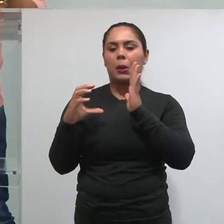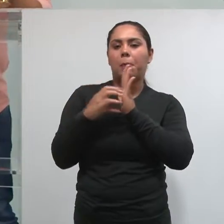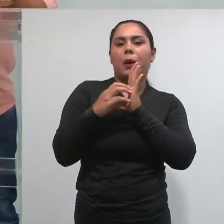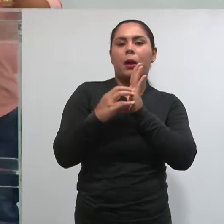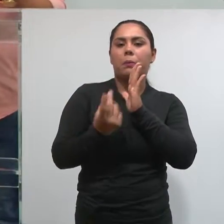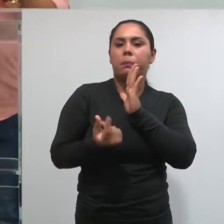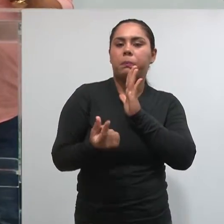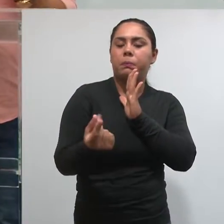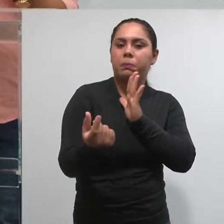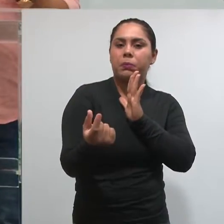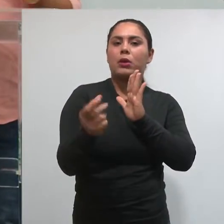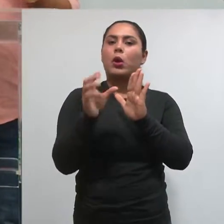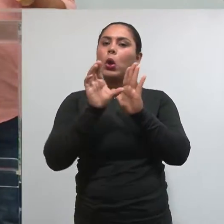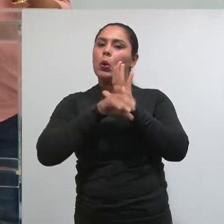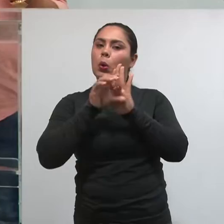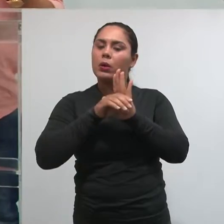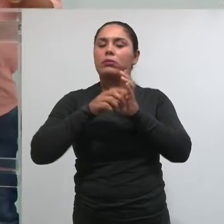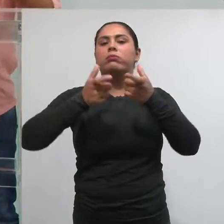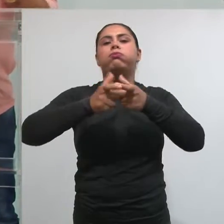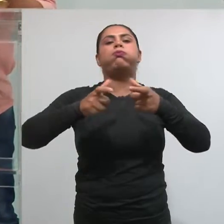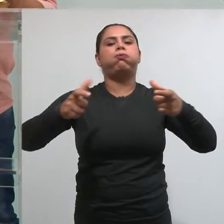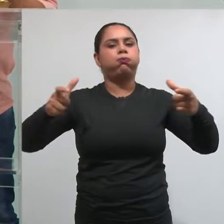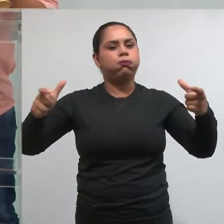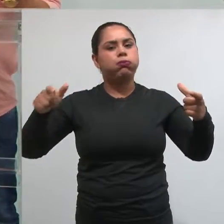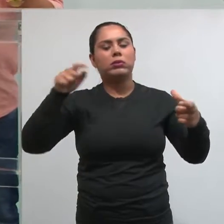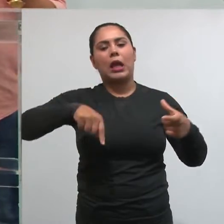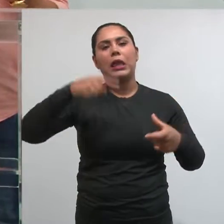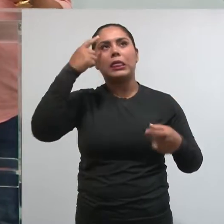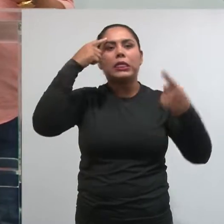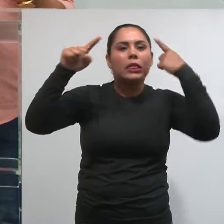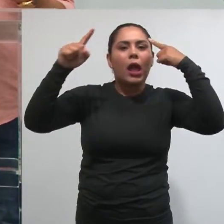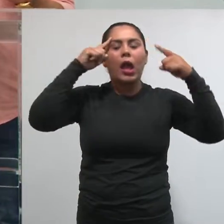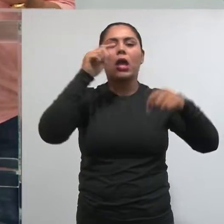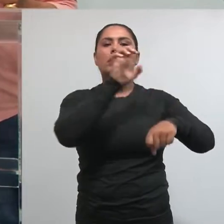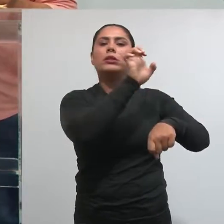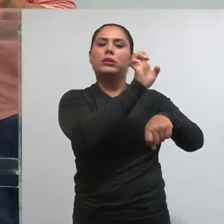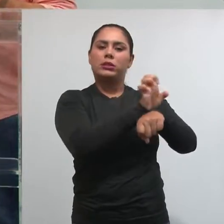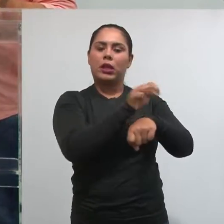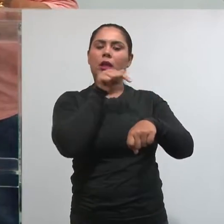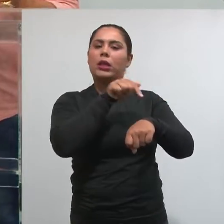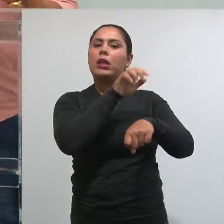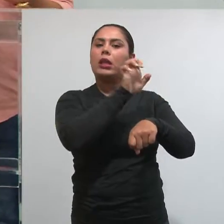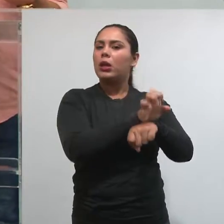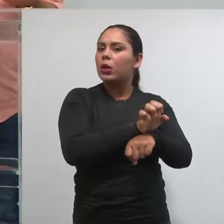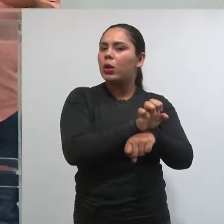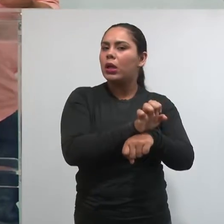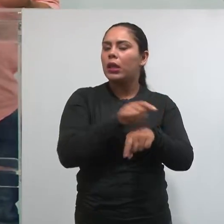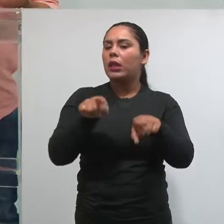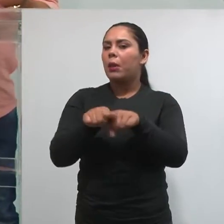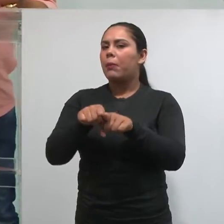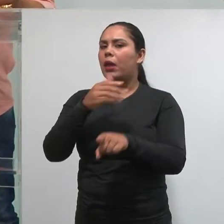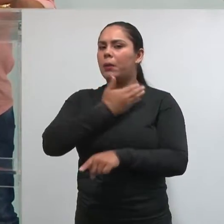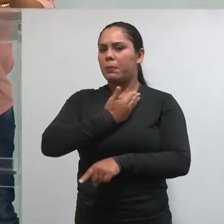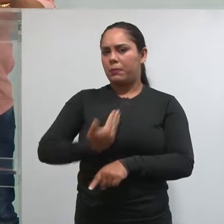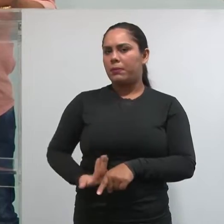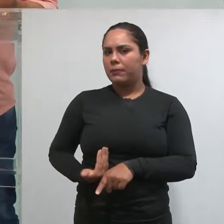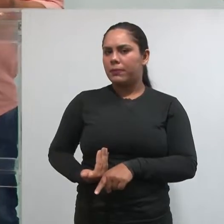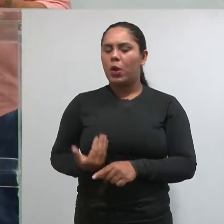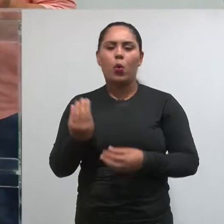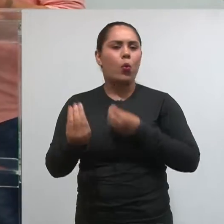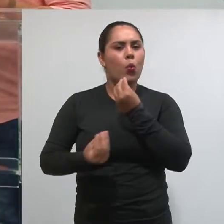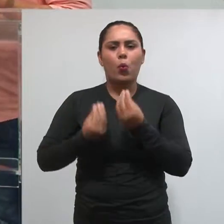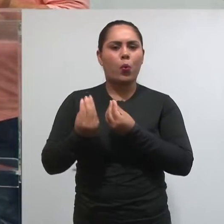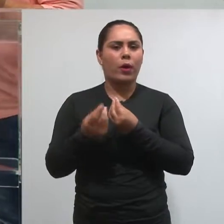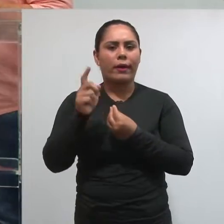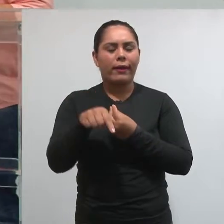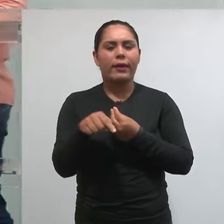políticas públicas, uma concepção um pouco mais ampla da ideia do que é Estado, né, do que é o público para além do Estado, né?